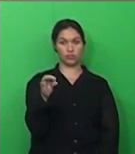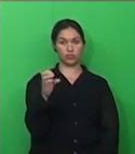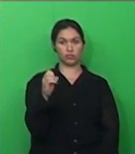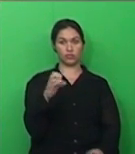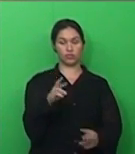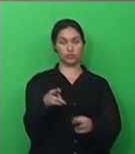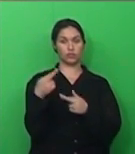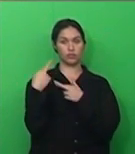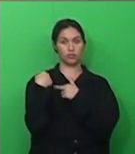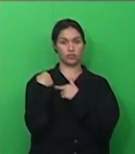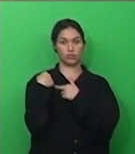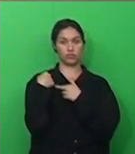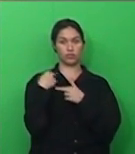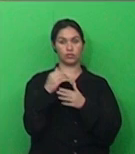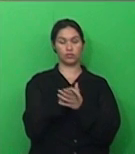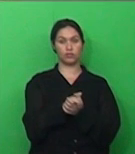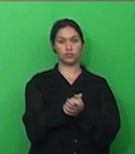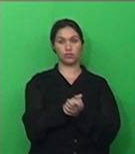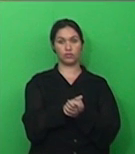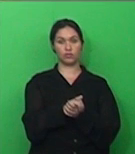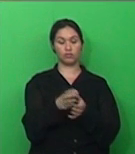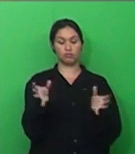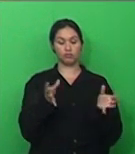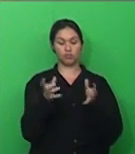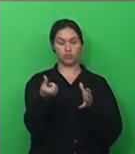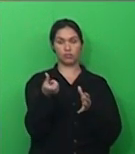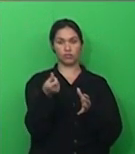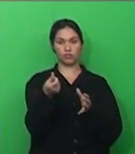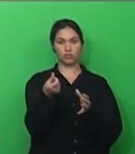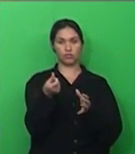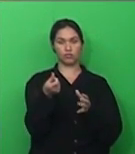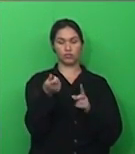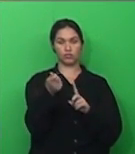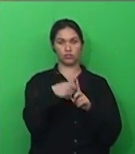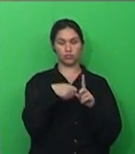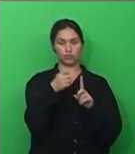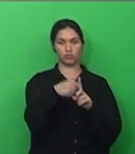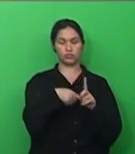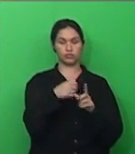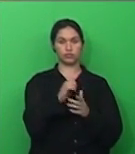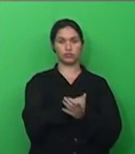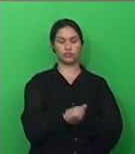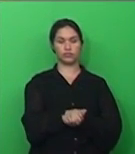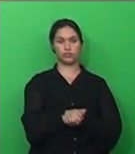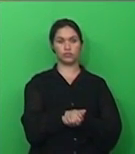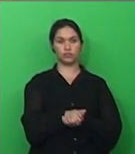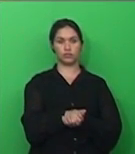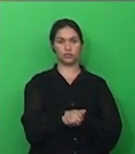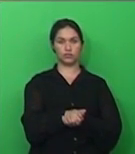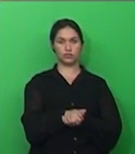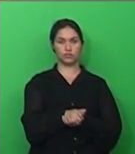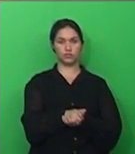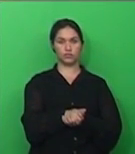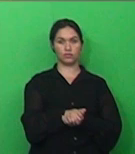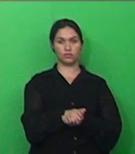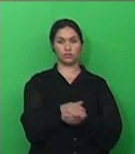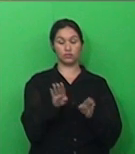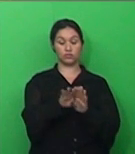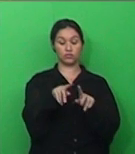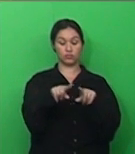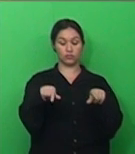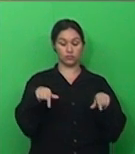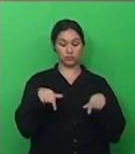dos últimos 6 meses. E em que período usufruído de folga e quais as unidades de saúde que têm salas de vacina